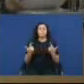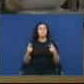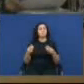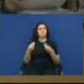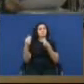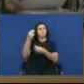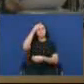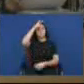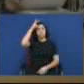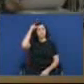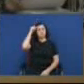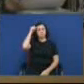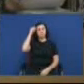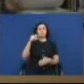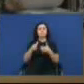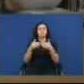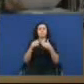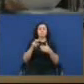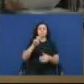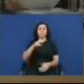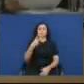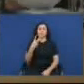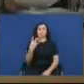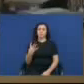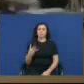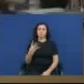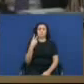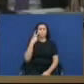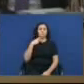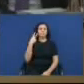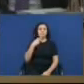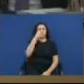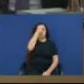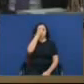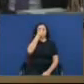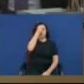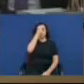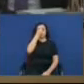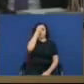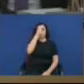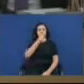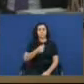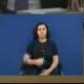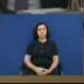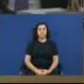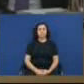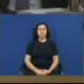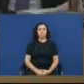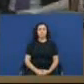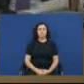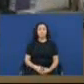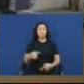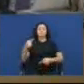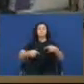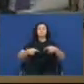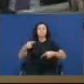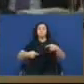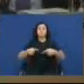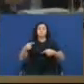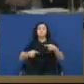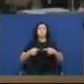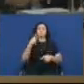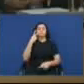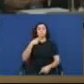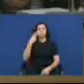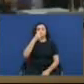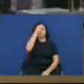Não havendo, ao executivo. Requerimento 534, vereador Jorge de Freitas. O requerimento vai à discussão com a